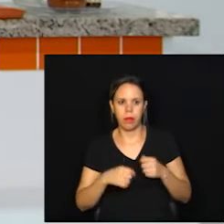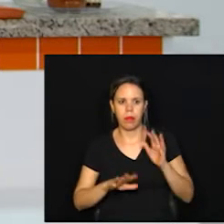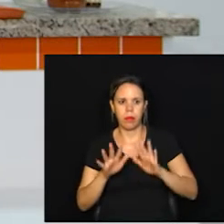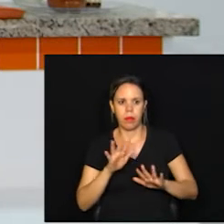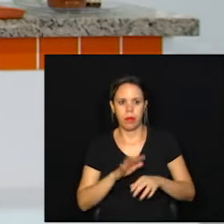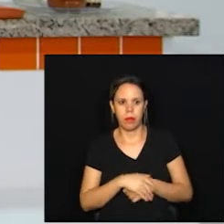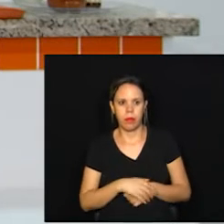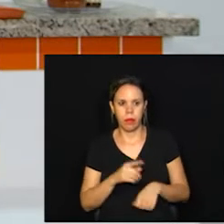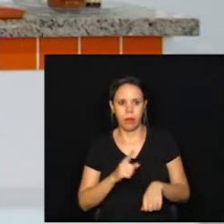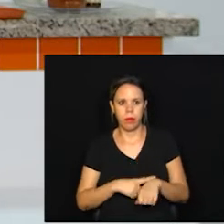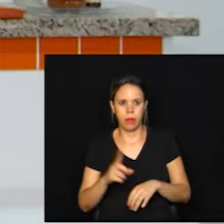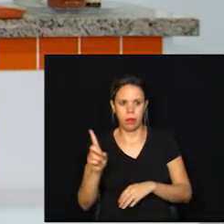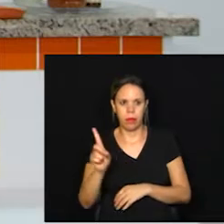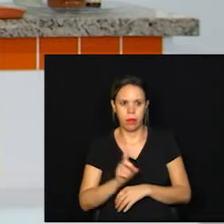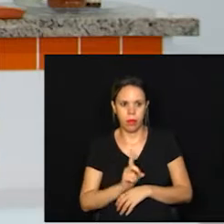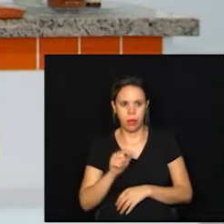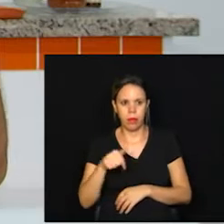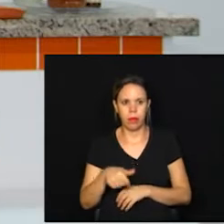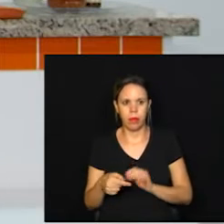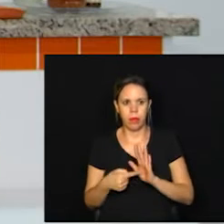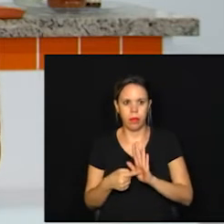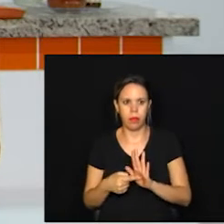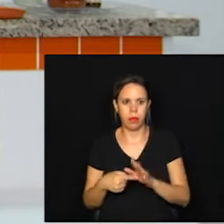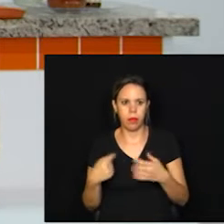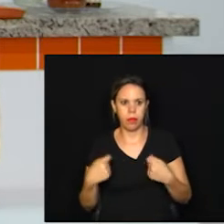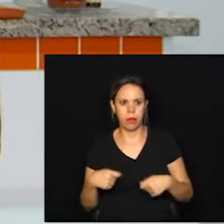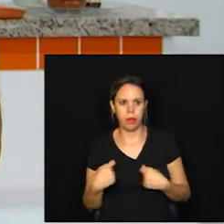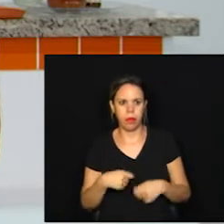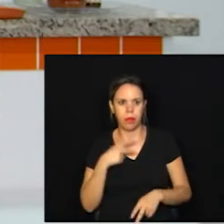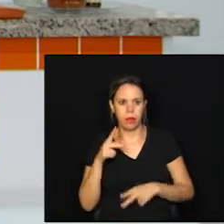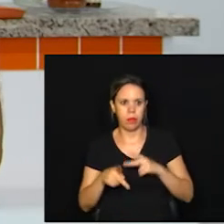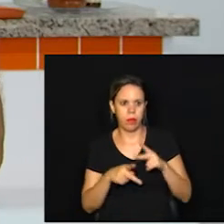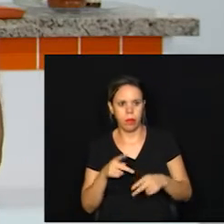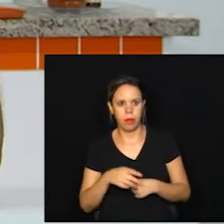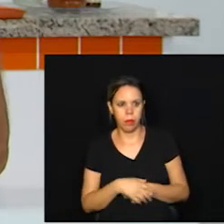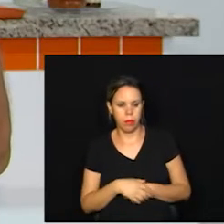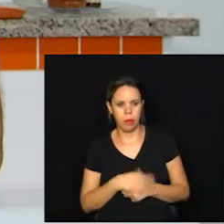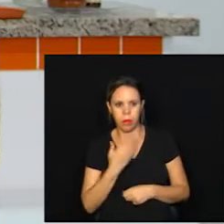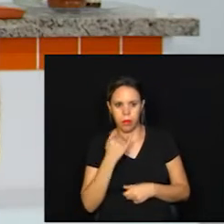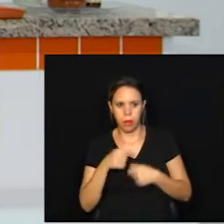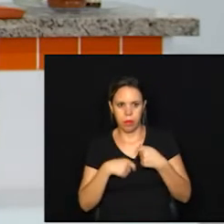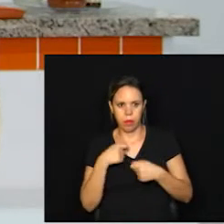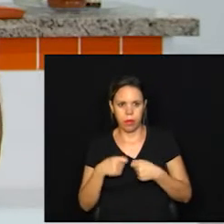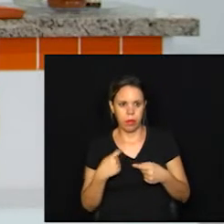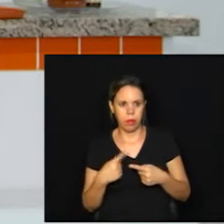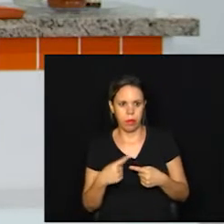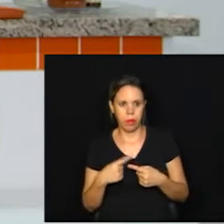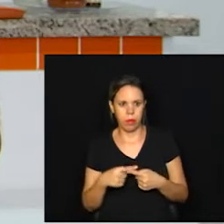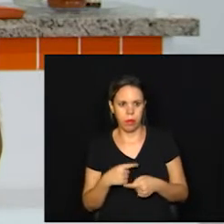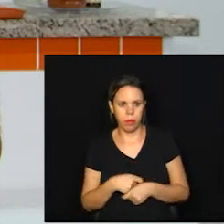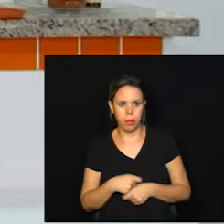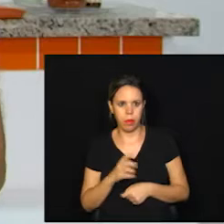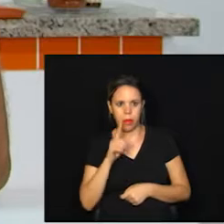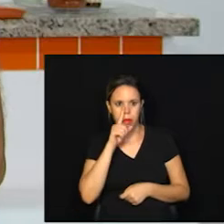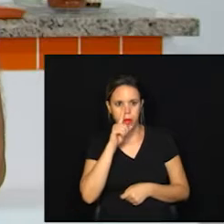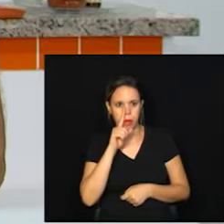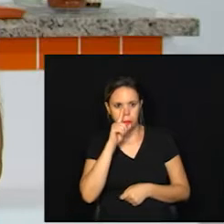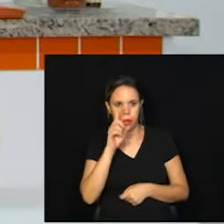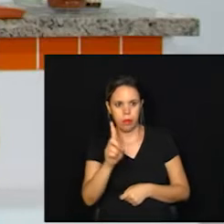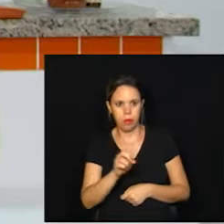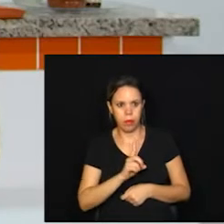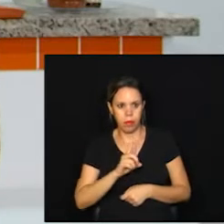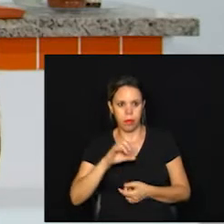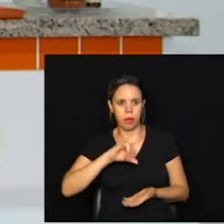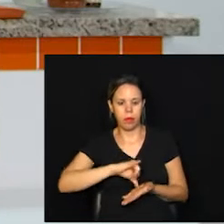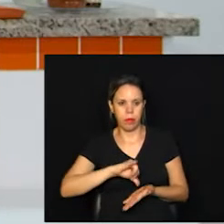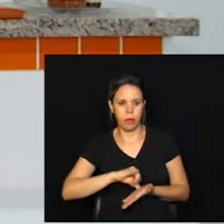cuidados na hora de vir aqui. E isso mostra também a necessidade do pessoal de se alimentar, porque corre o risco de vir aqui no centro da